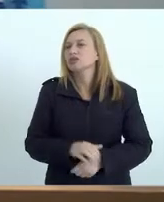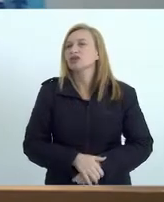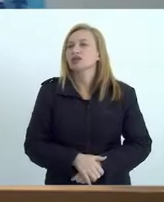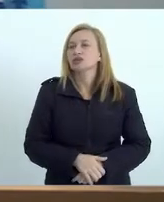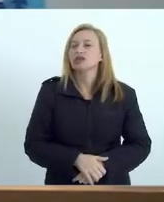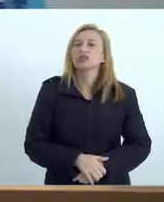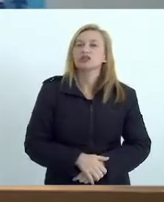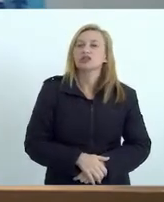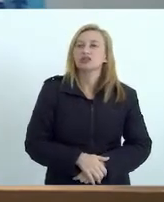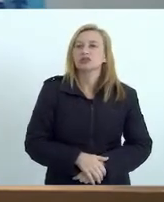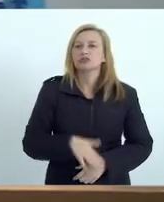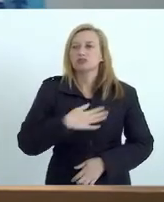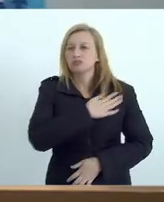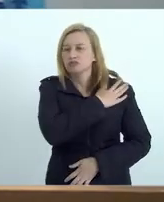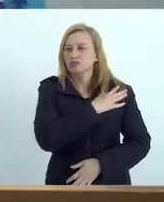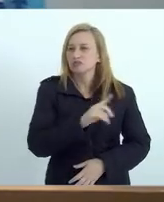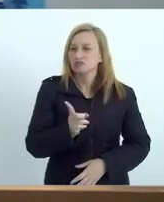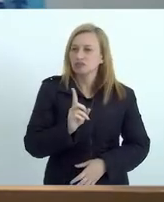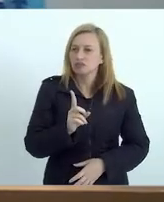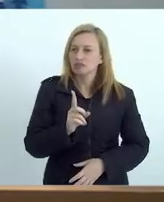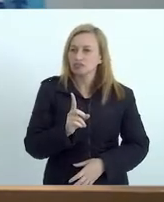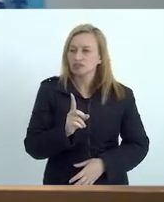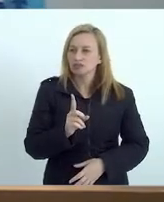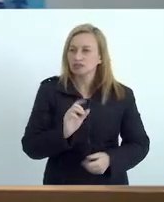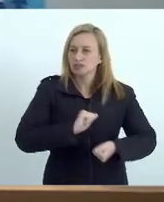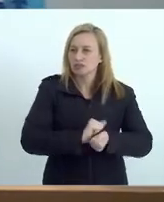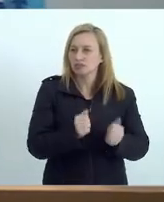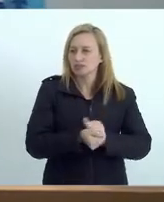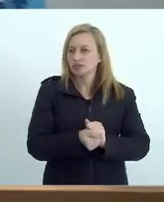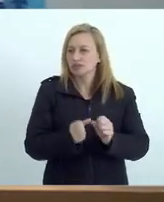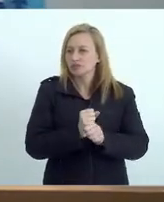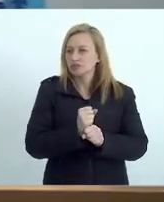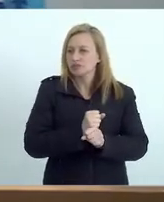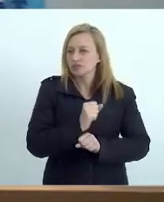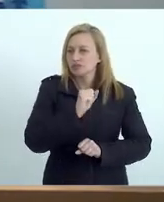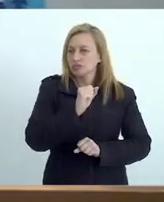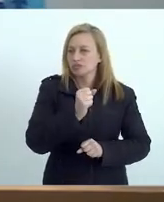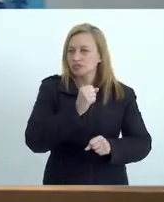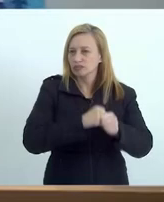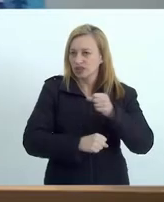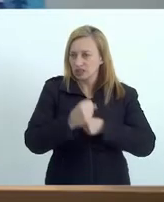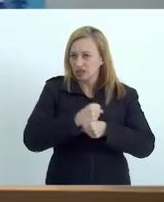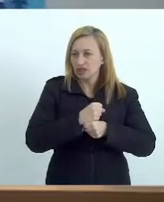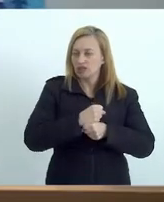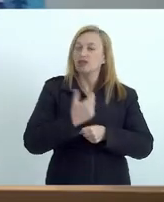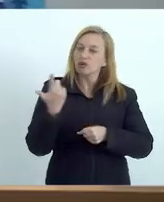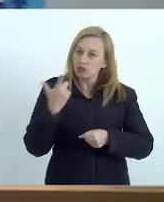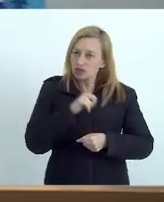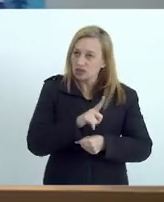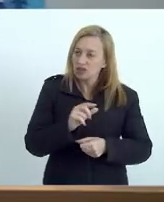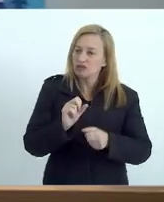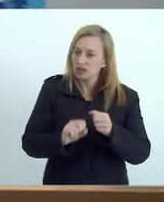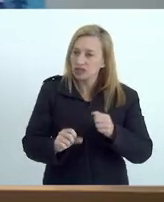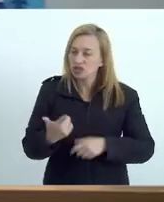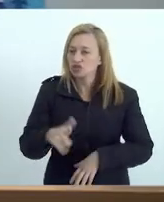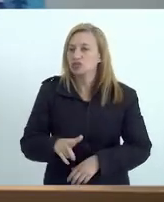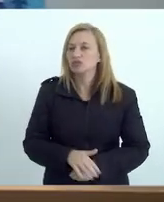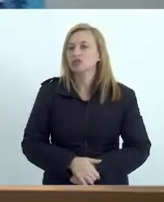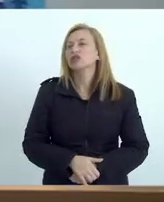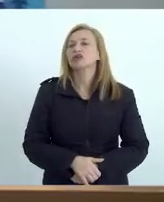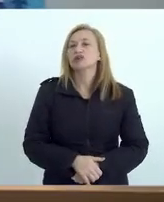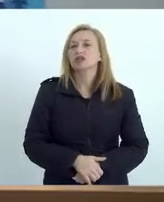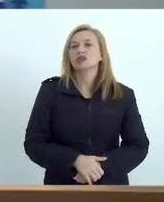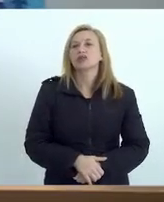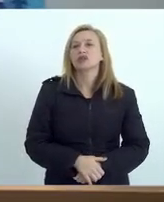inclusive militares que não estavam habilitados no ano anterior passaram a disputar essas vagas então Exatamente isso